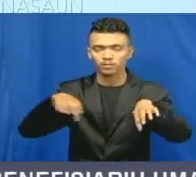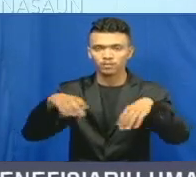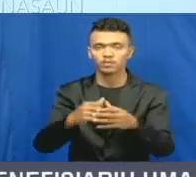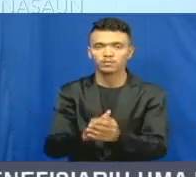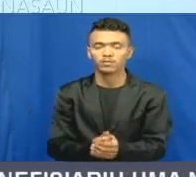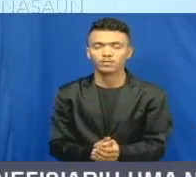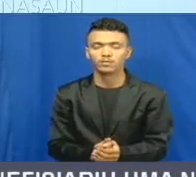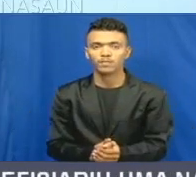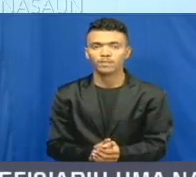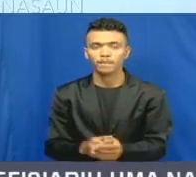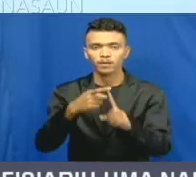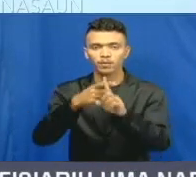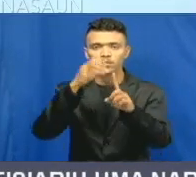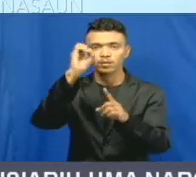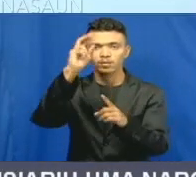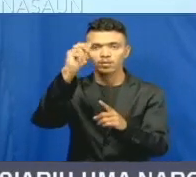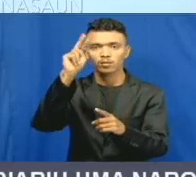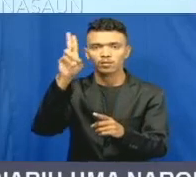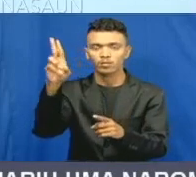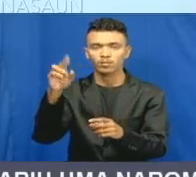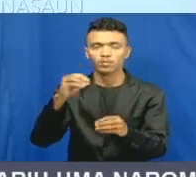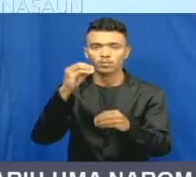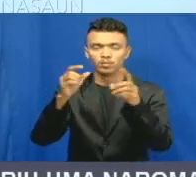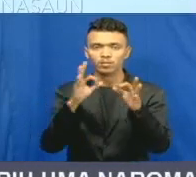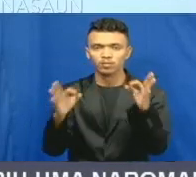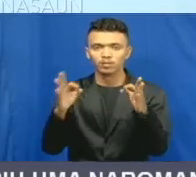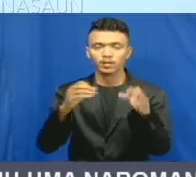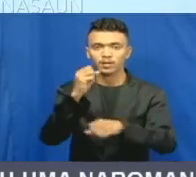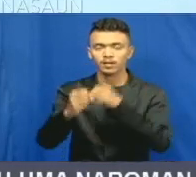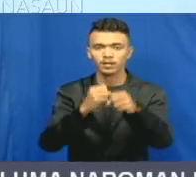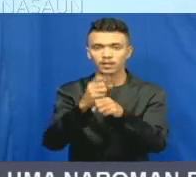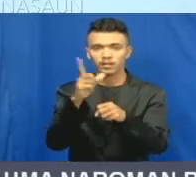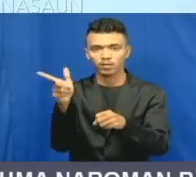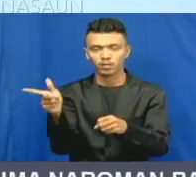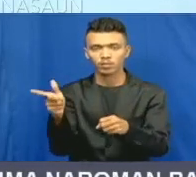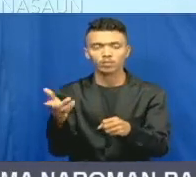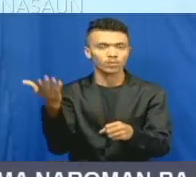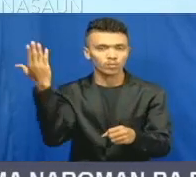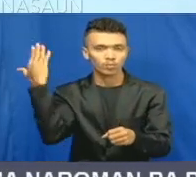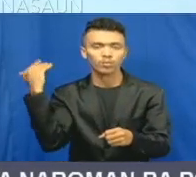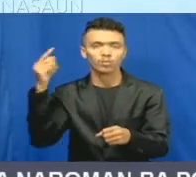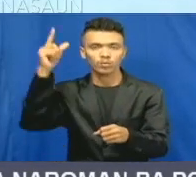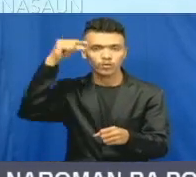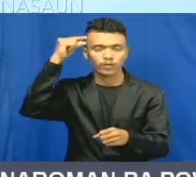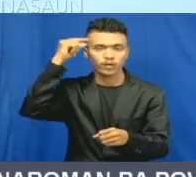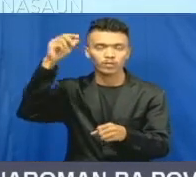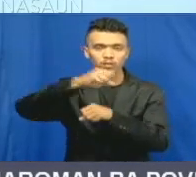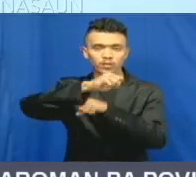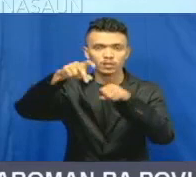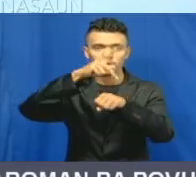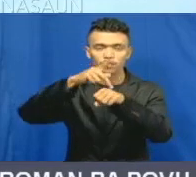peacekeeping force husi ONU. Unemus ihatinan ronulu nyelaran liubane, governo Singapura